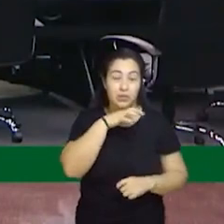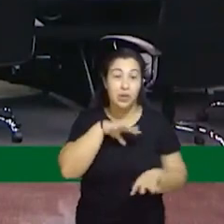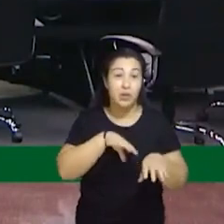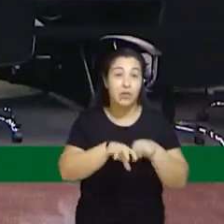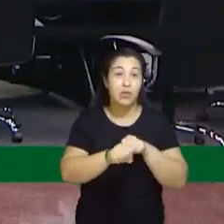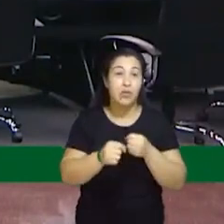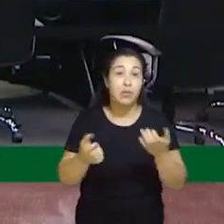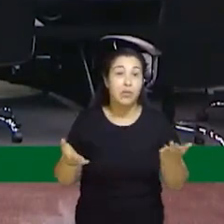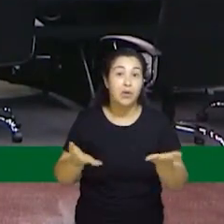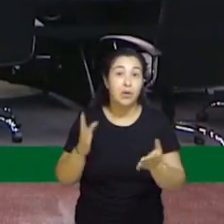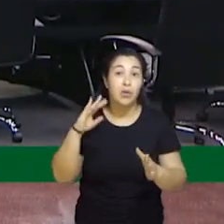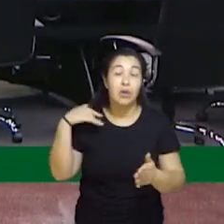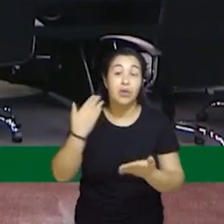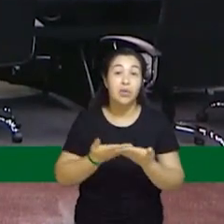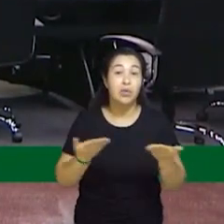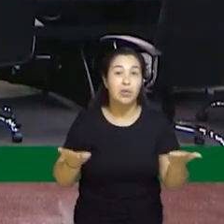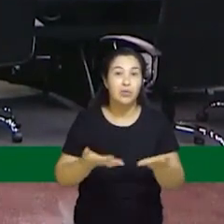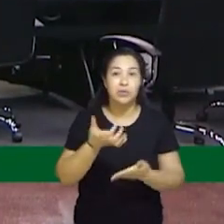anos